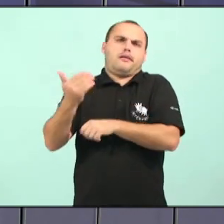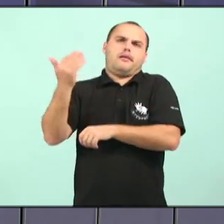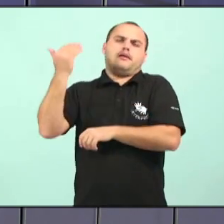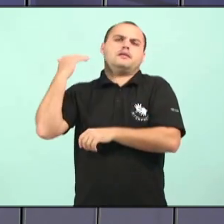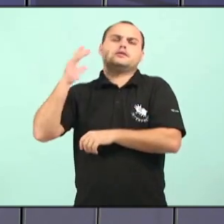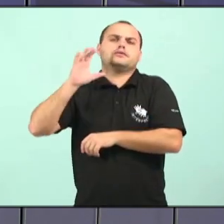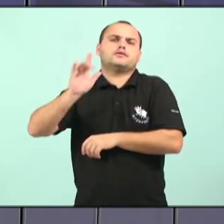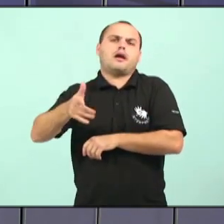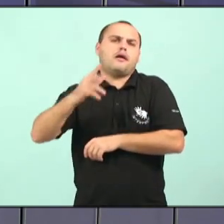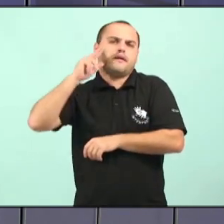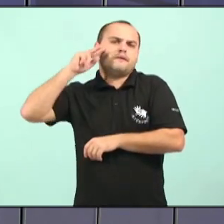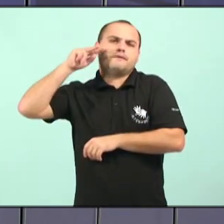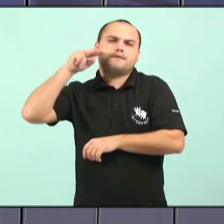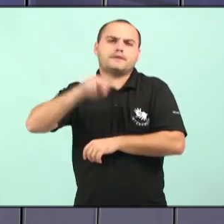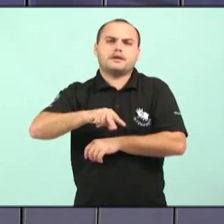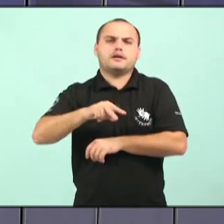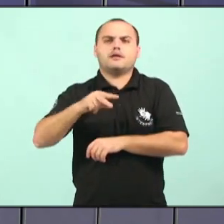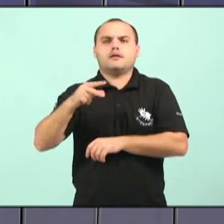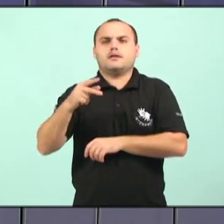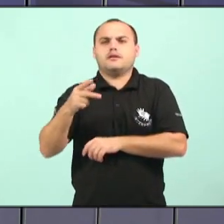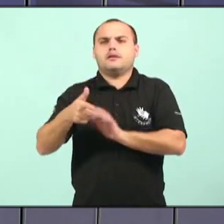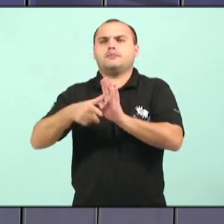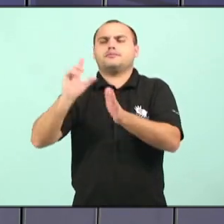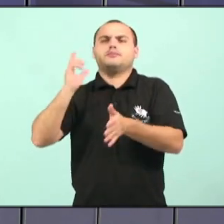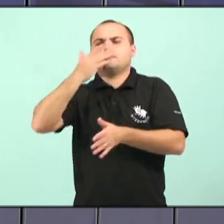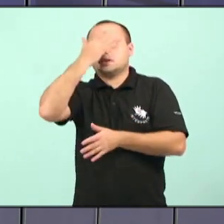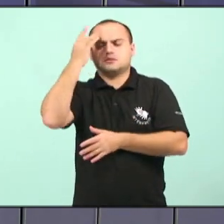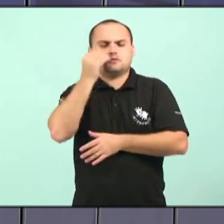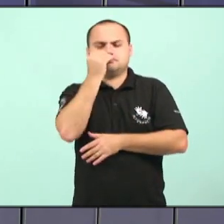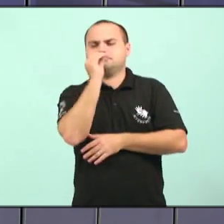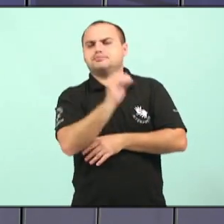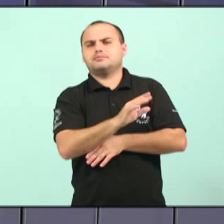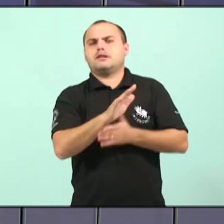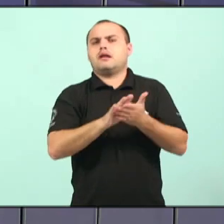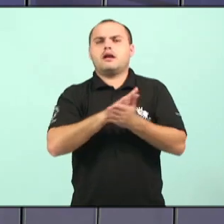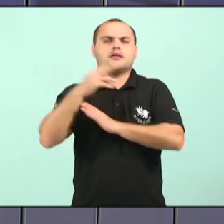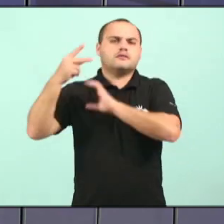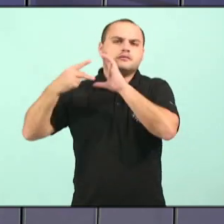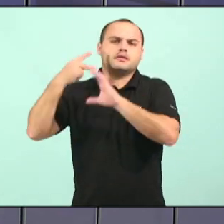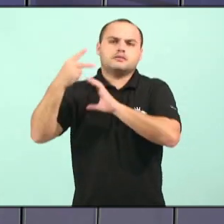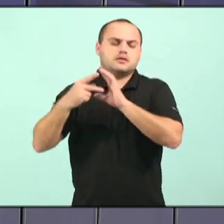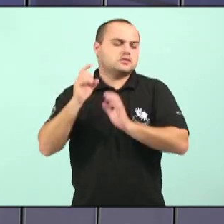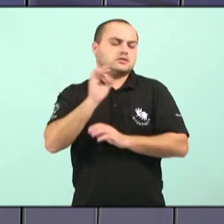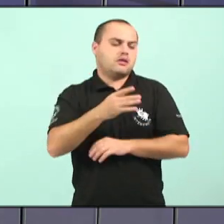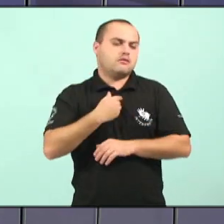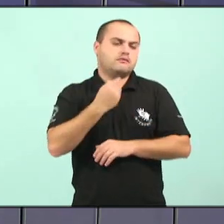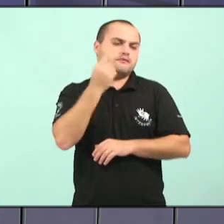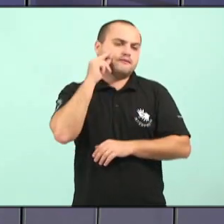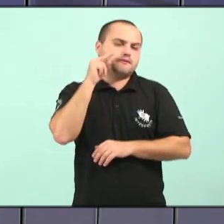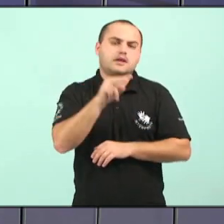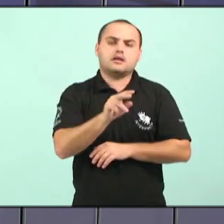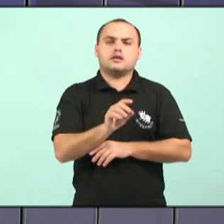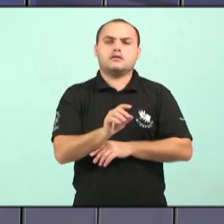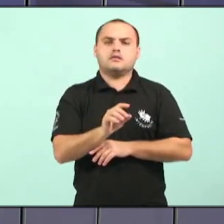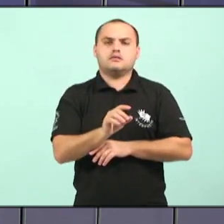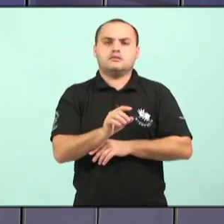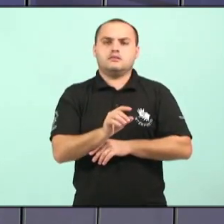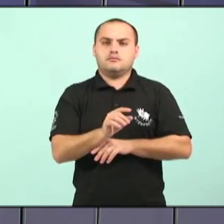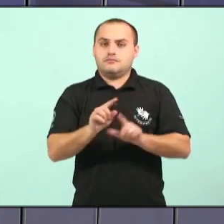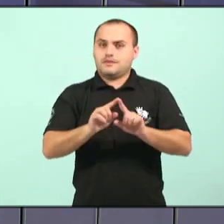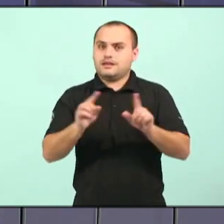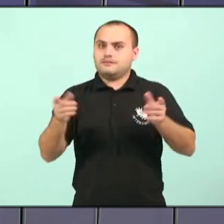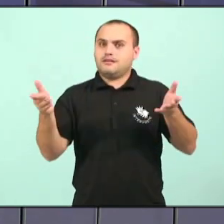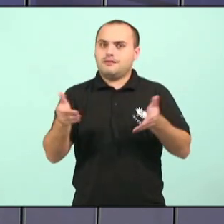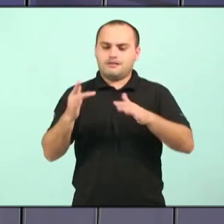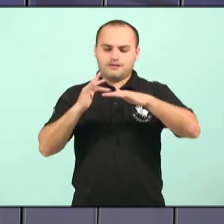que acontecia na Câmara as pessoas que vinham de corpo presente, né? Perfeito. Então, acho que a rede social tem